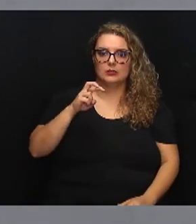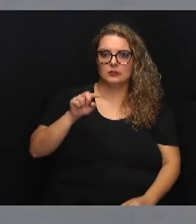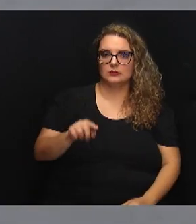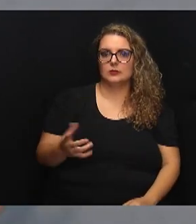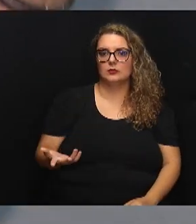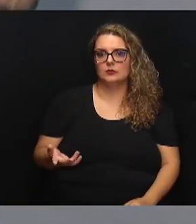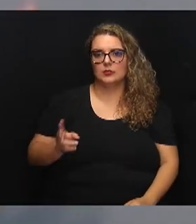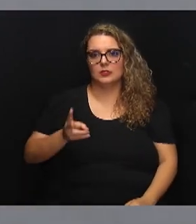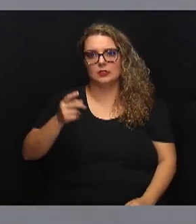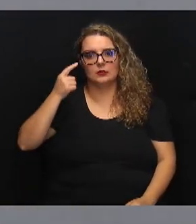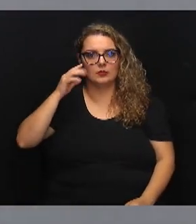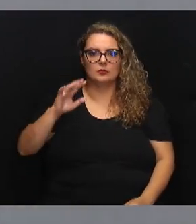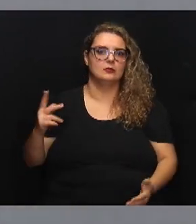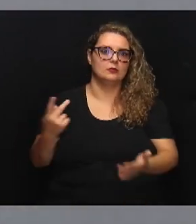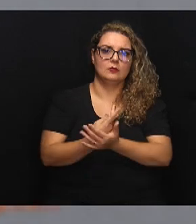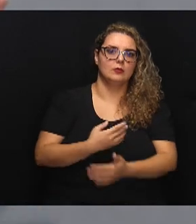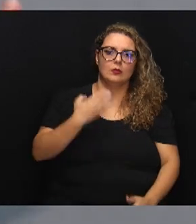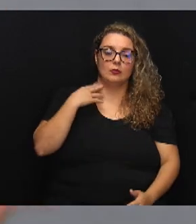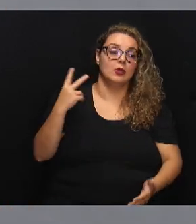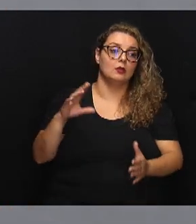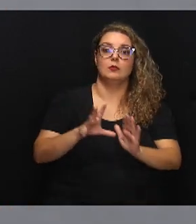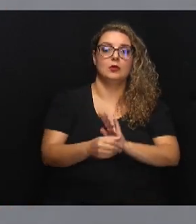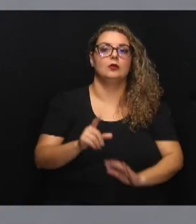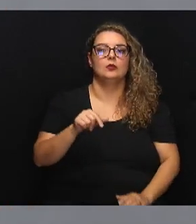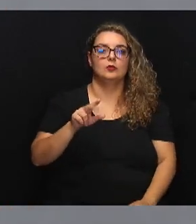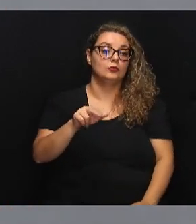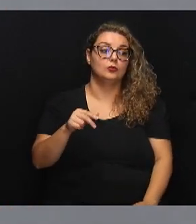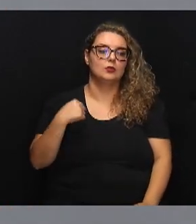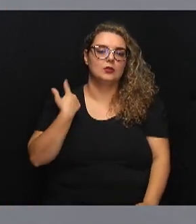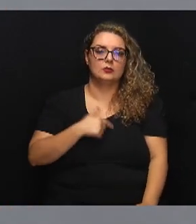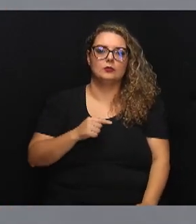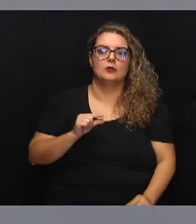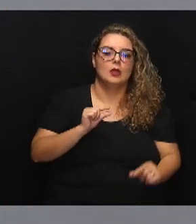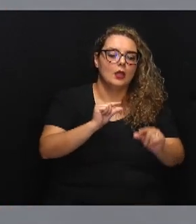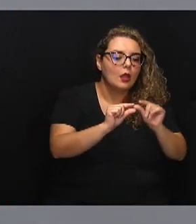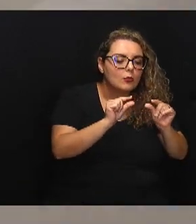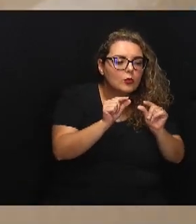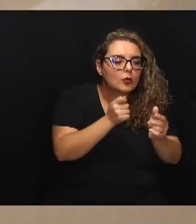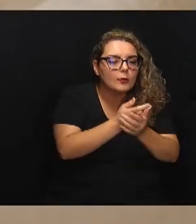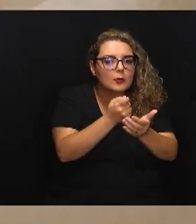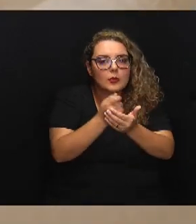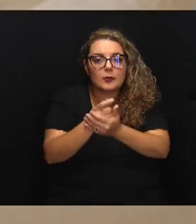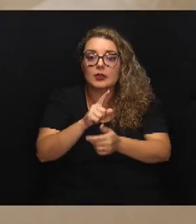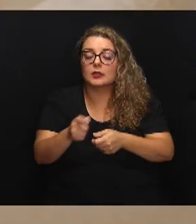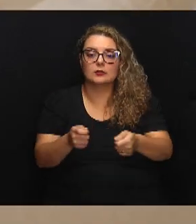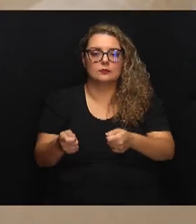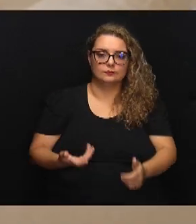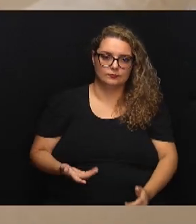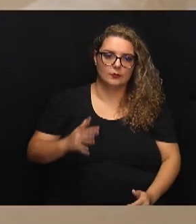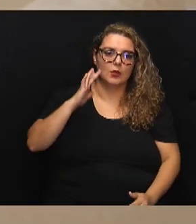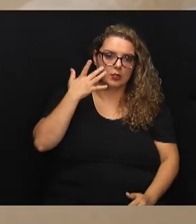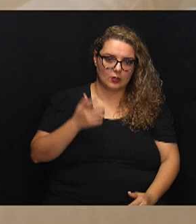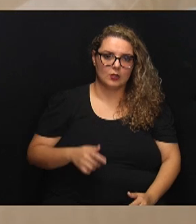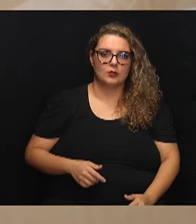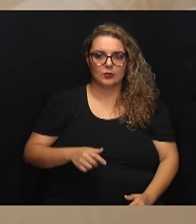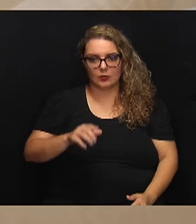pensa, não, tá errado, o banco me roubou. Nunca foi a gente, porque é esse pequenininho que a gente não está controlando. Então acho que o primeiro passo é para a